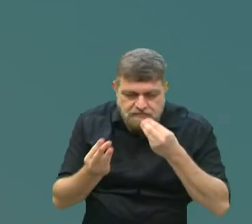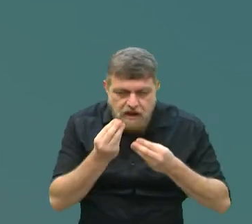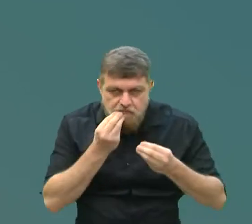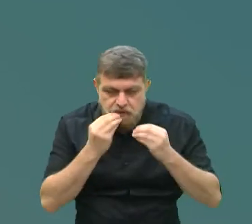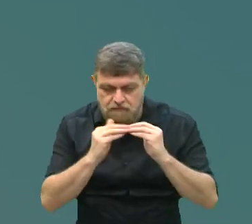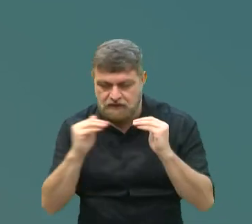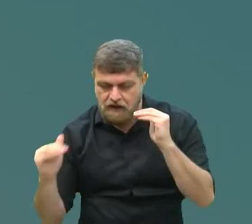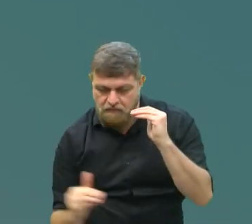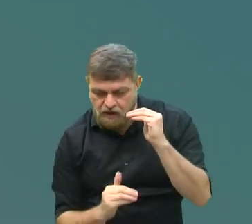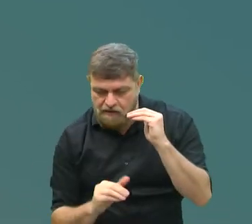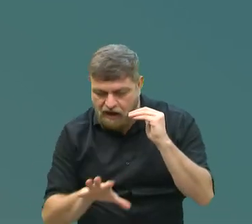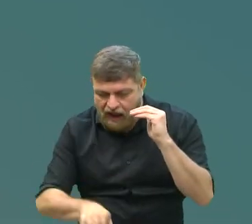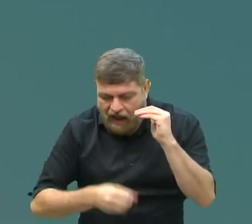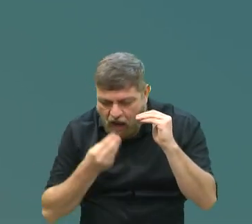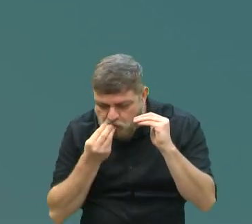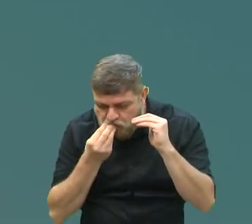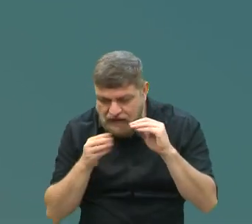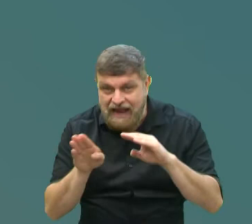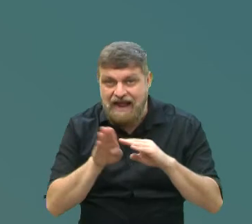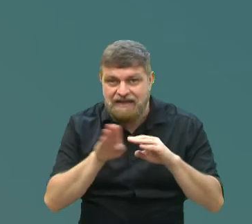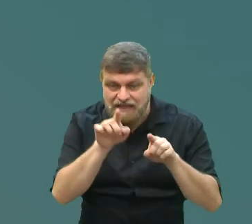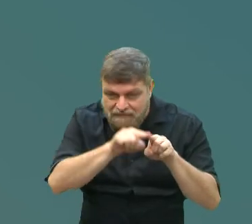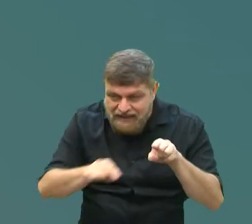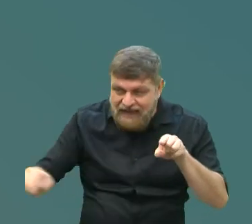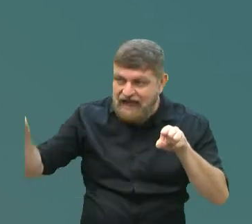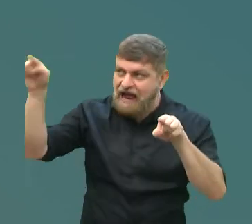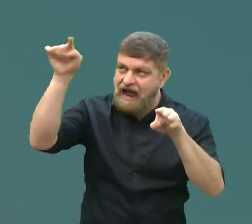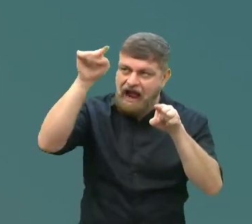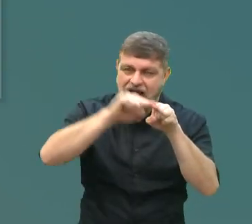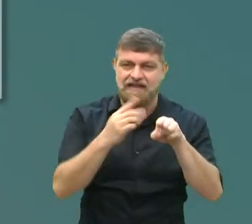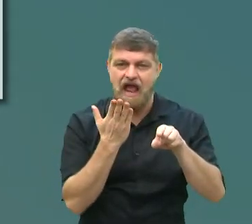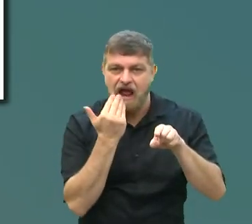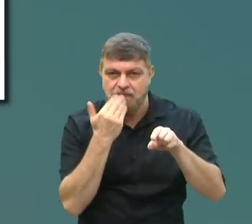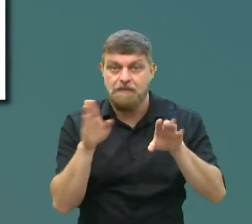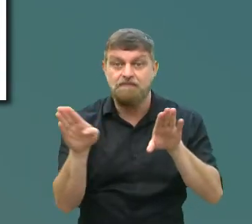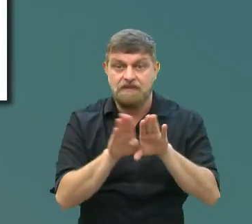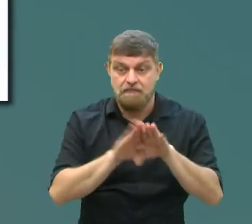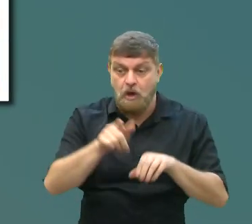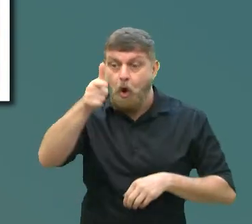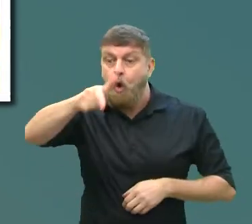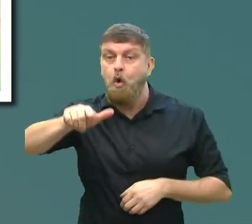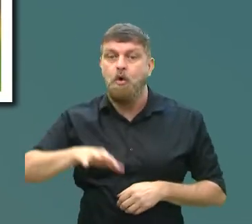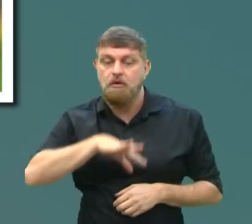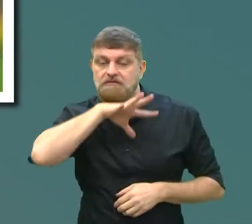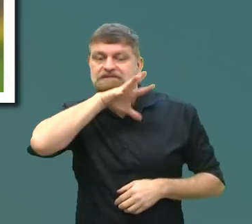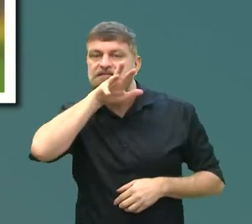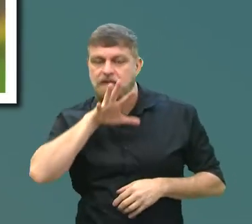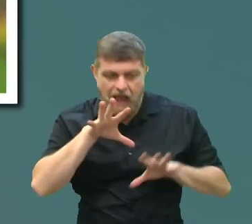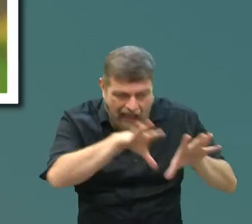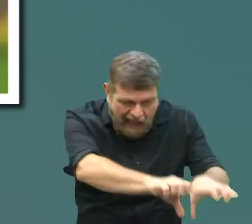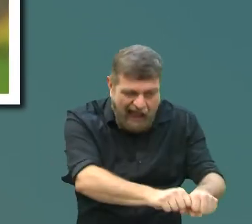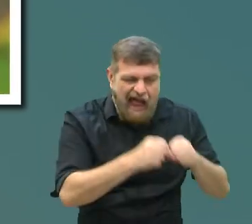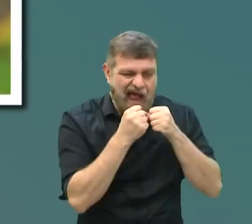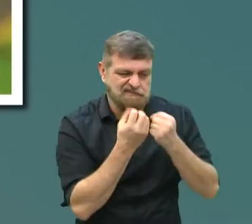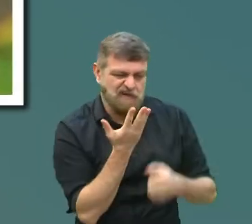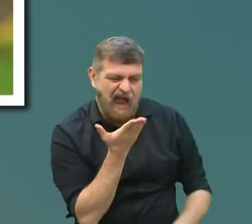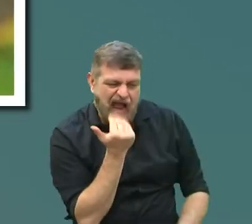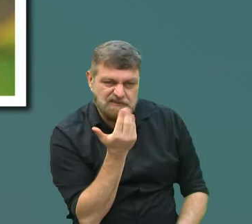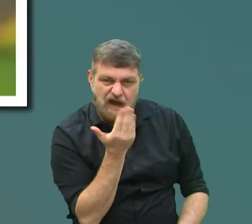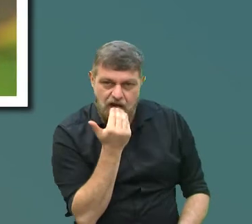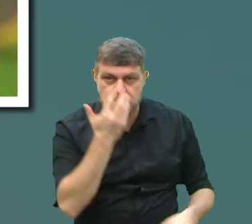baixo dele e também para cima dele, né, porque ele acaba sendo também predado por outras espécies. Então, entra na